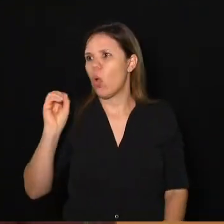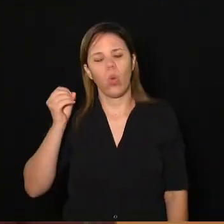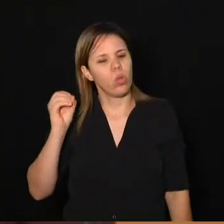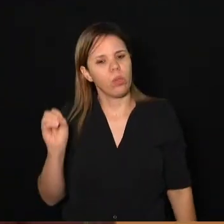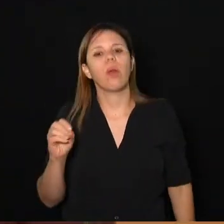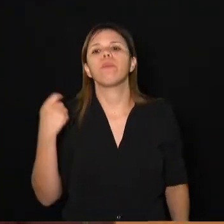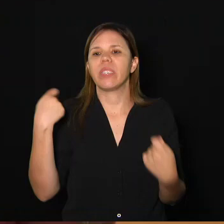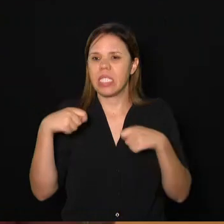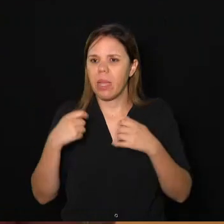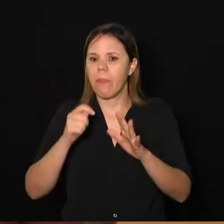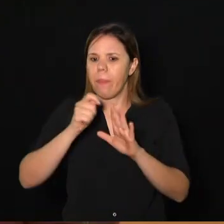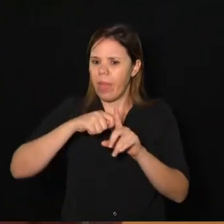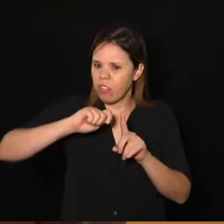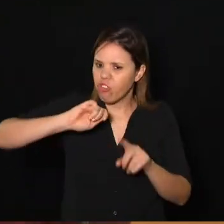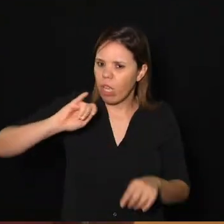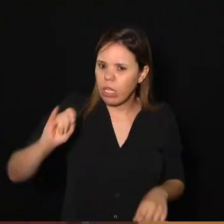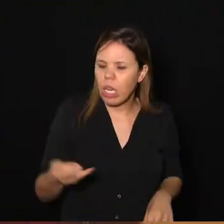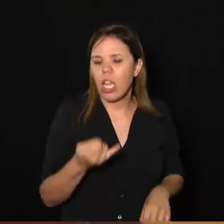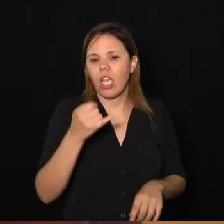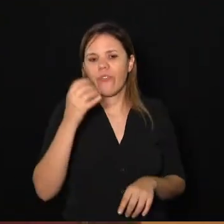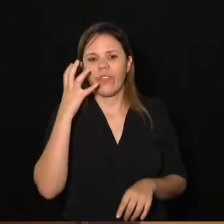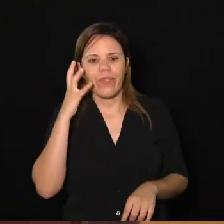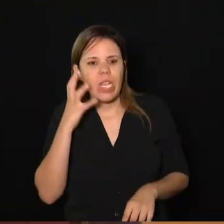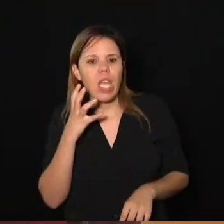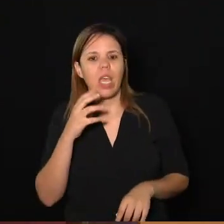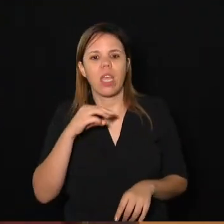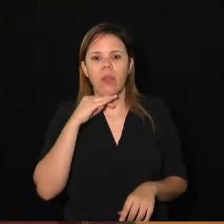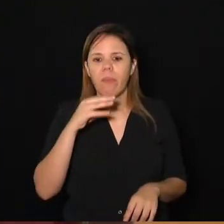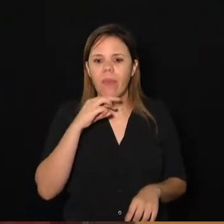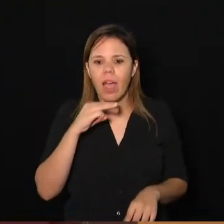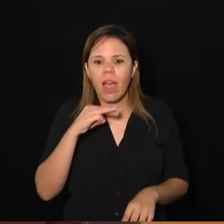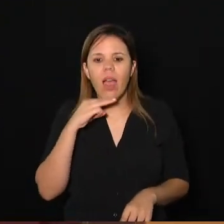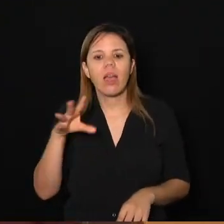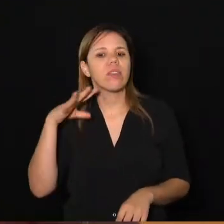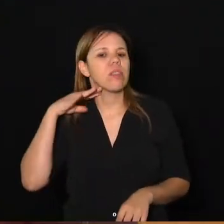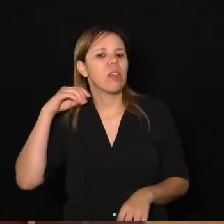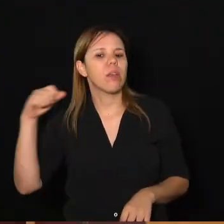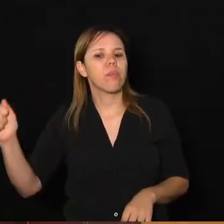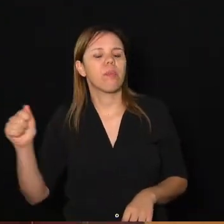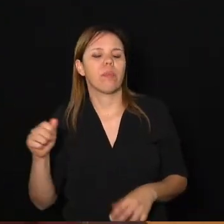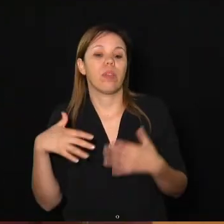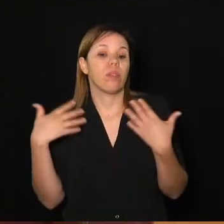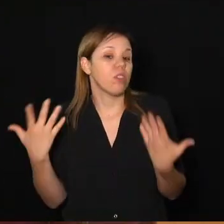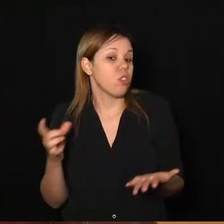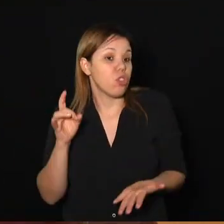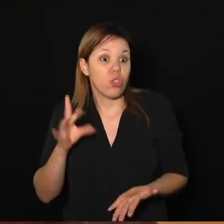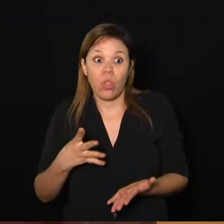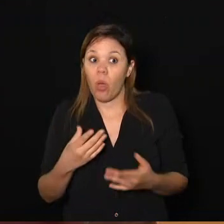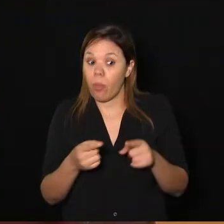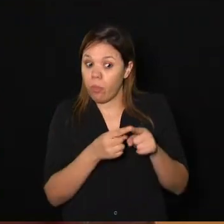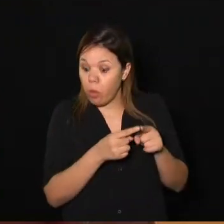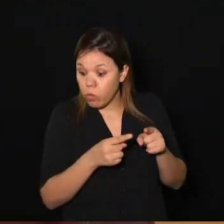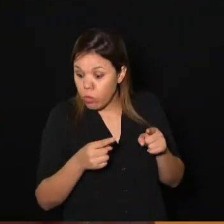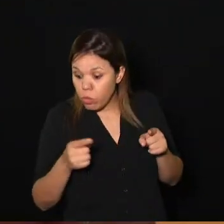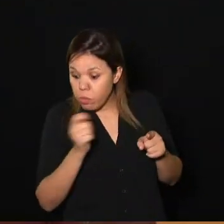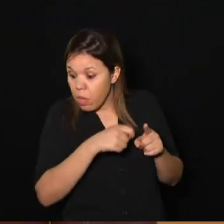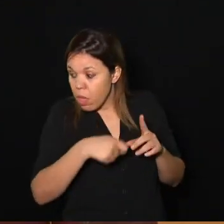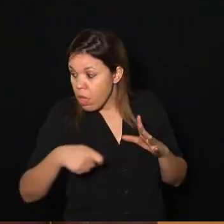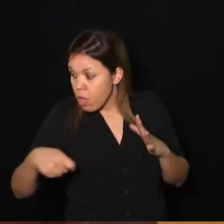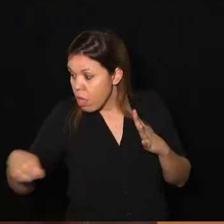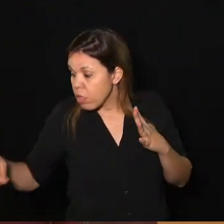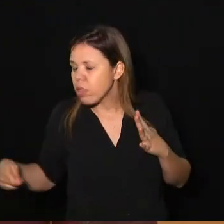do março ou do abril então as demandas são muitas não só nesses meses doutor por